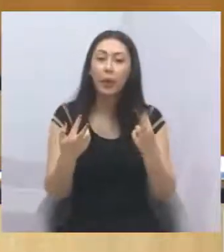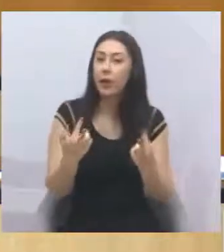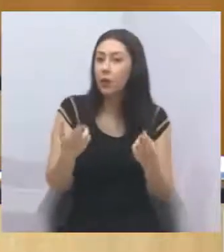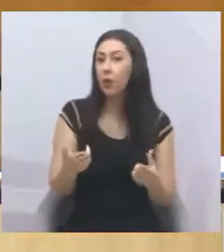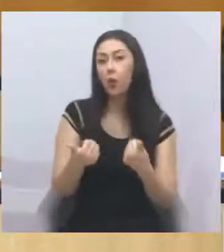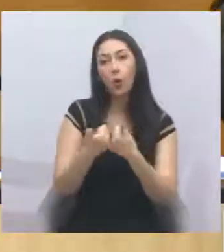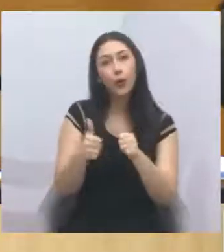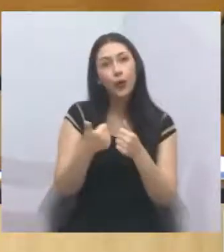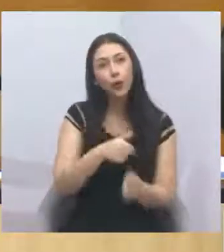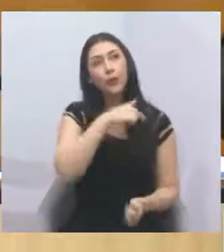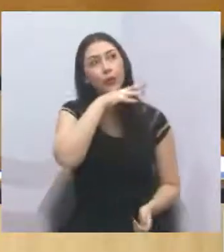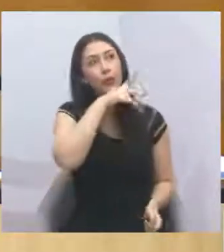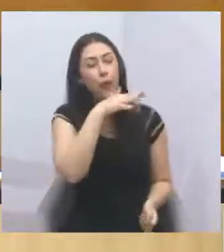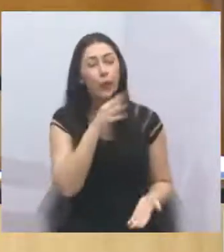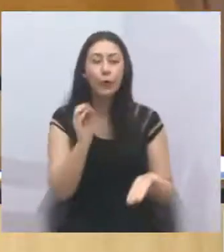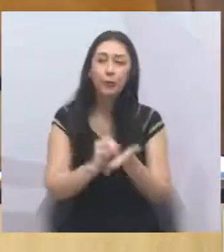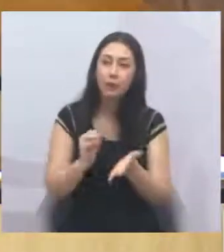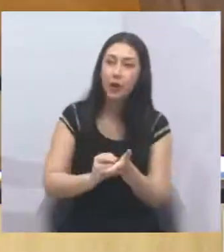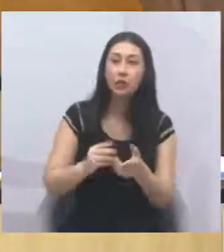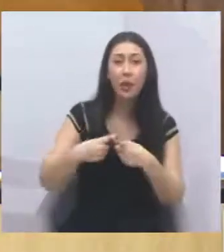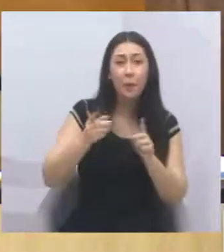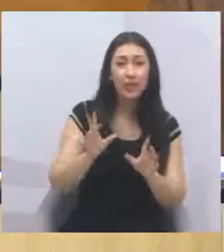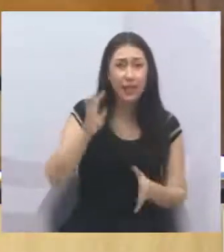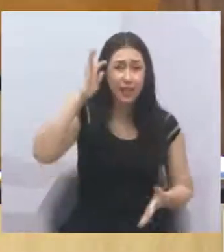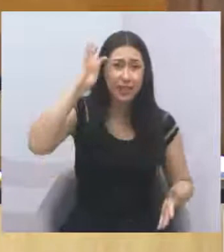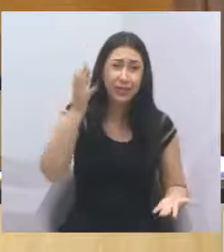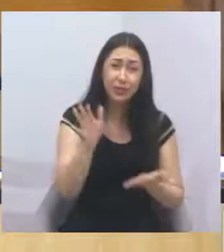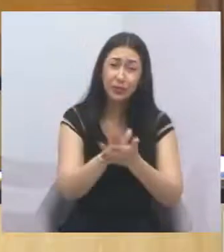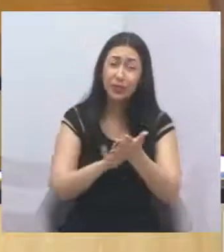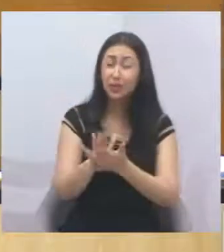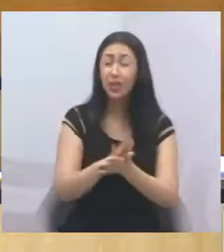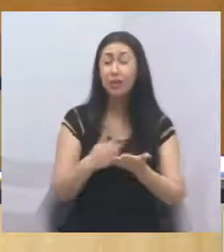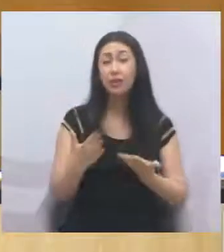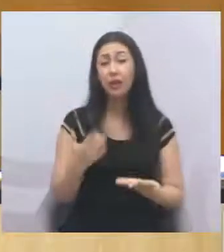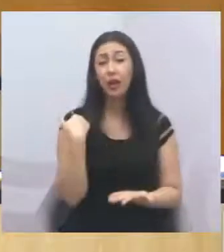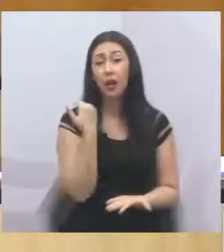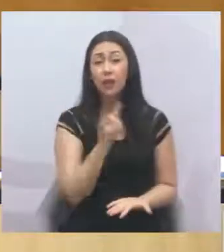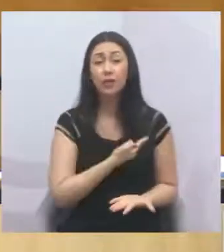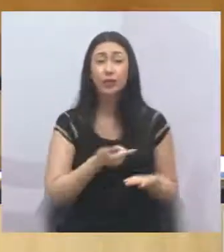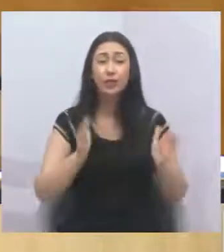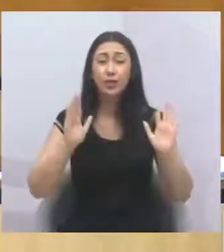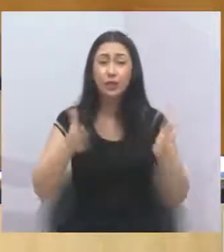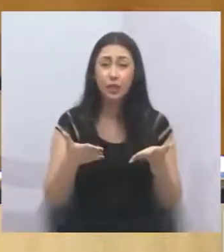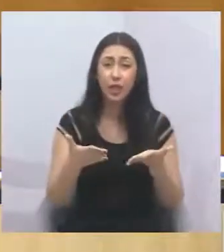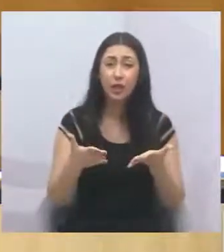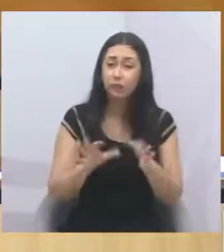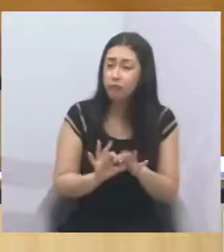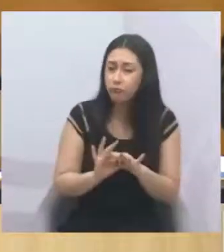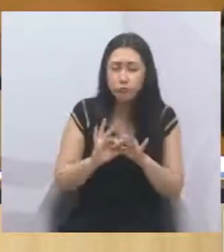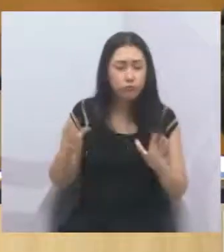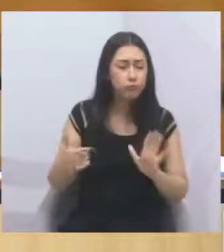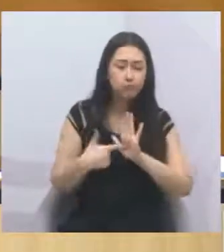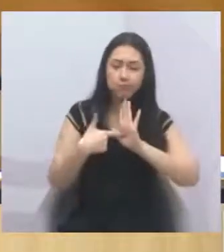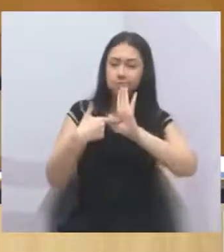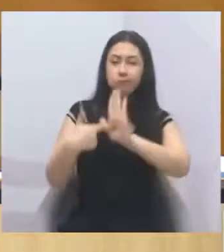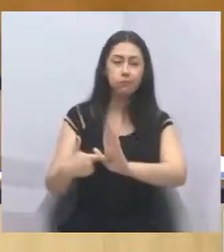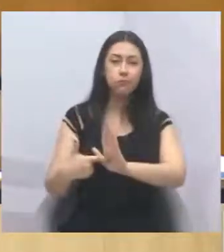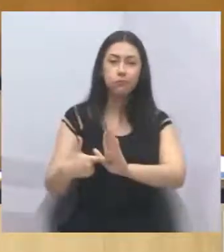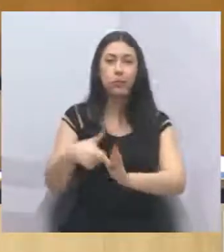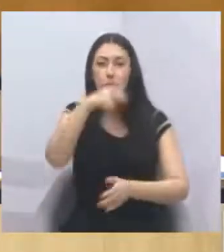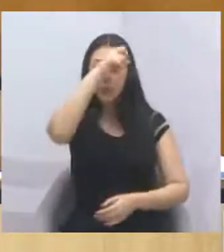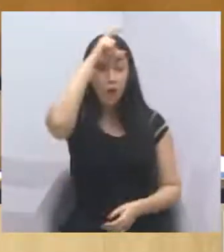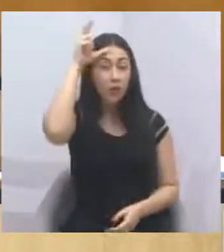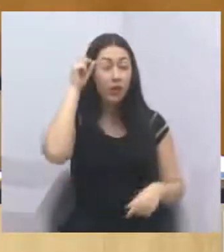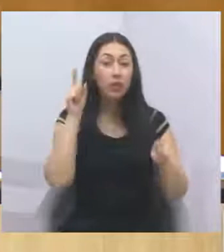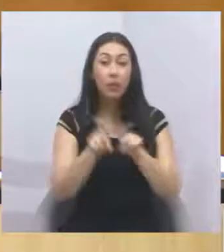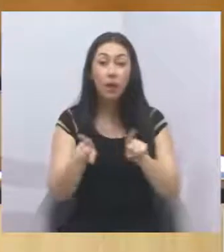transporte vai mal e nada de diferente acontece. Então, a gente já se colocou ao prefeito Isaías e também a mobilidade